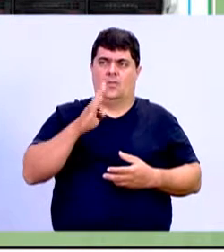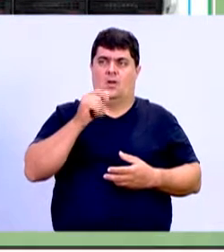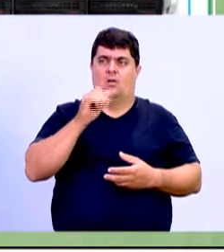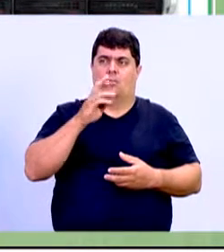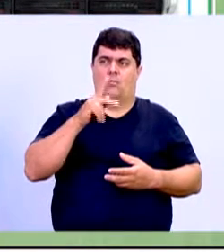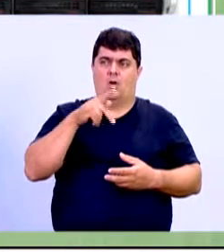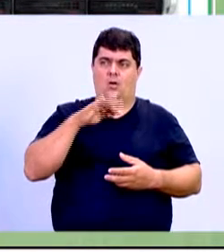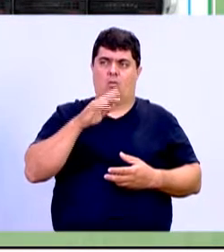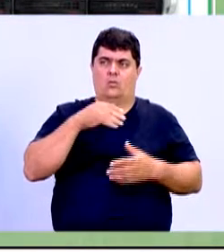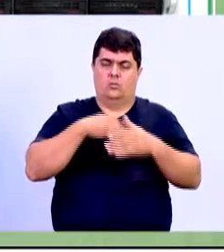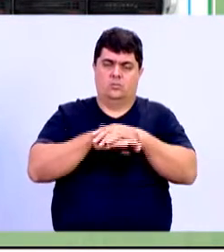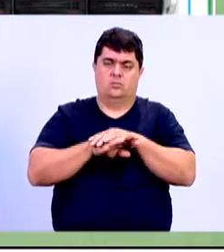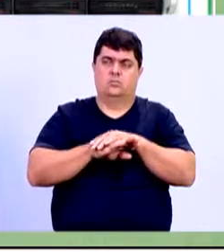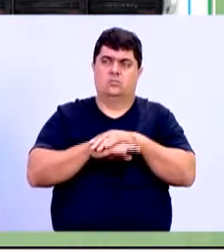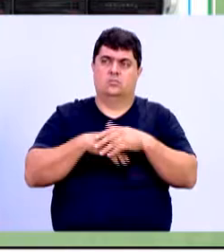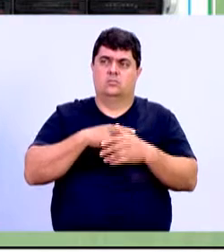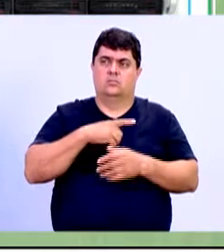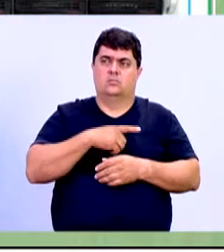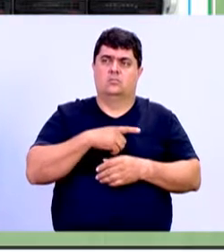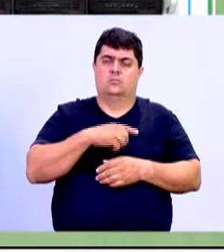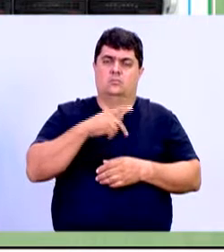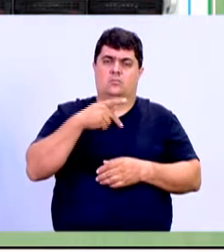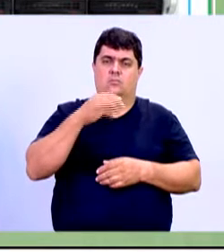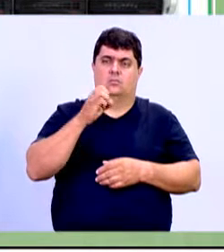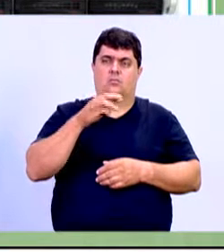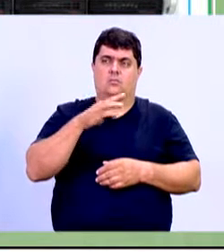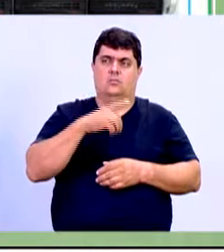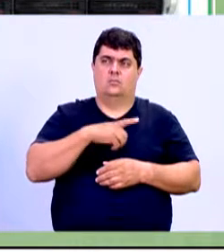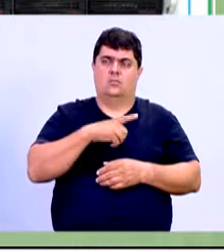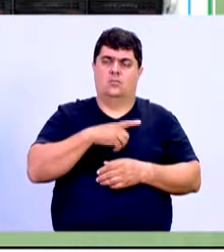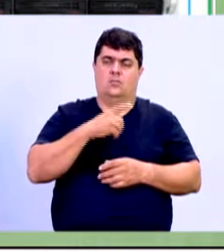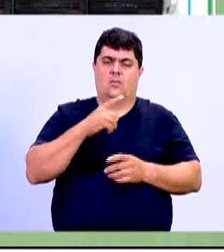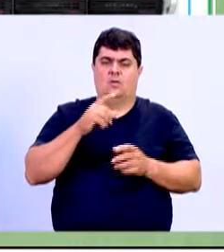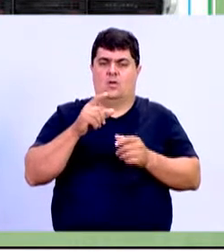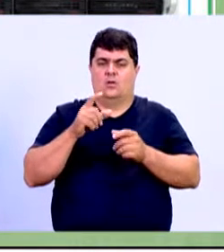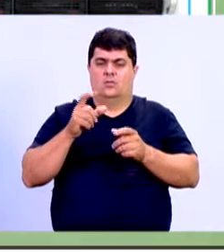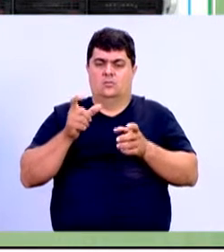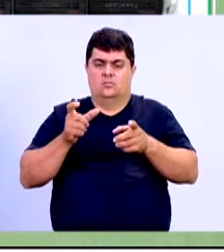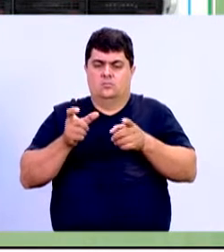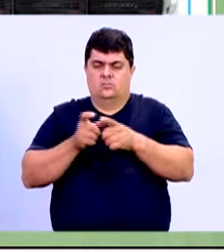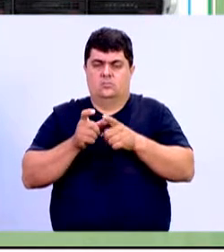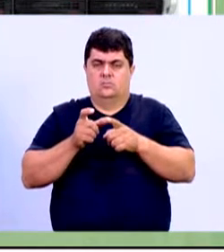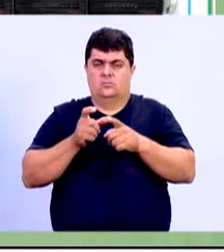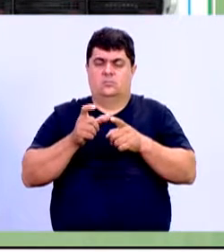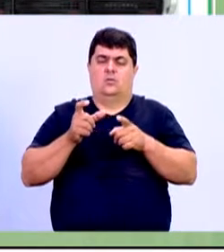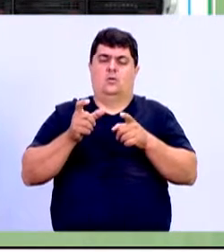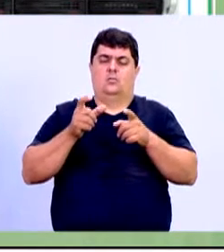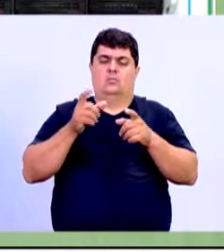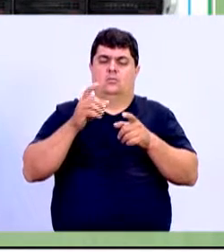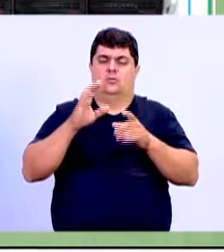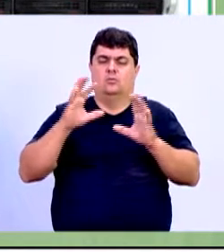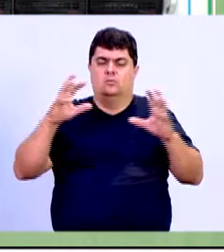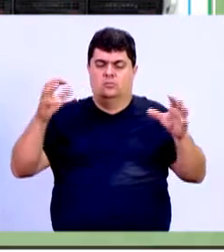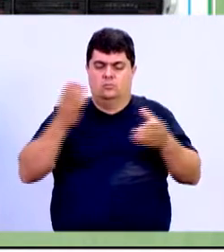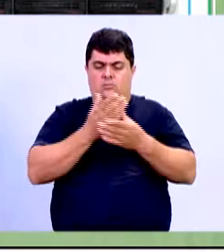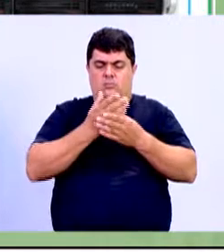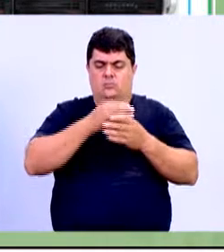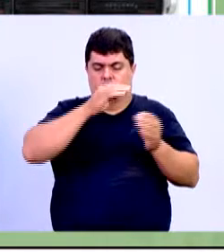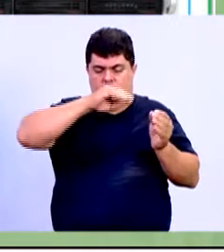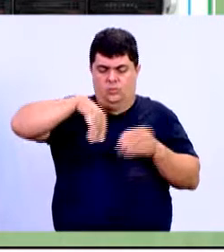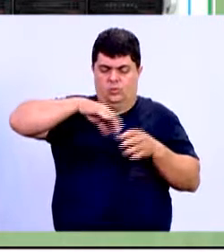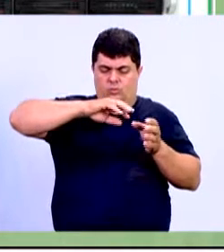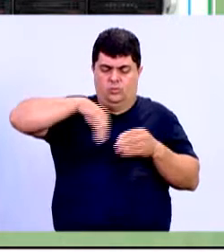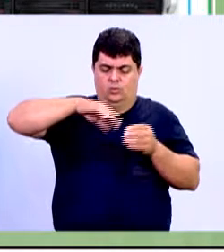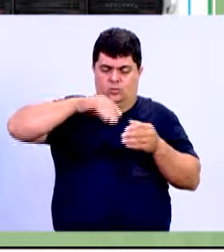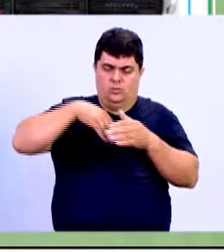Dell. Tá? Então, esse robô de backup são gravados fitas. Tá? Em cada fita desse robô de backup